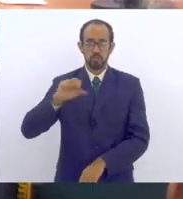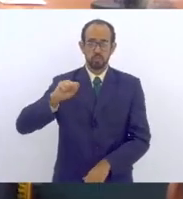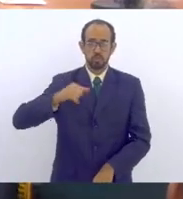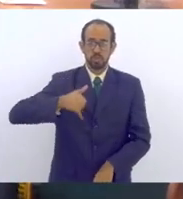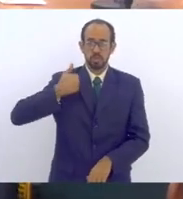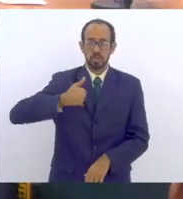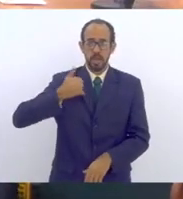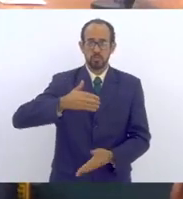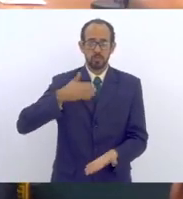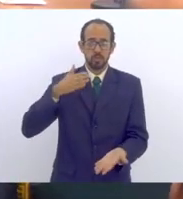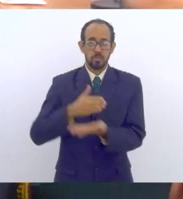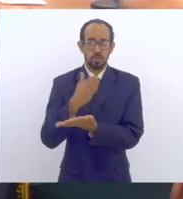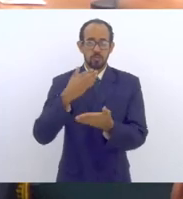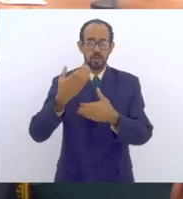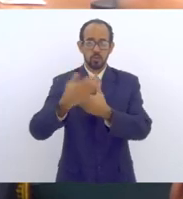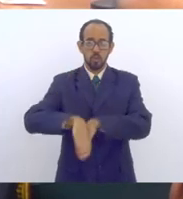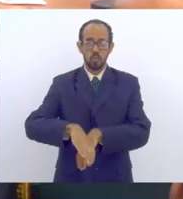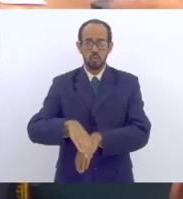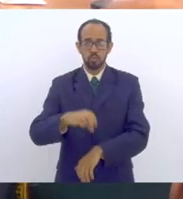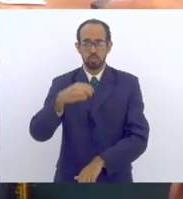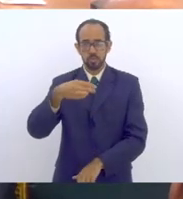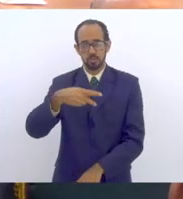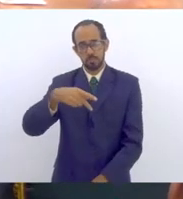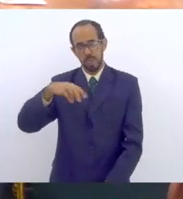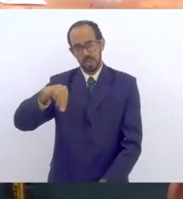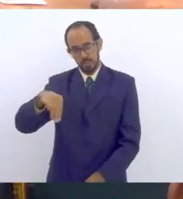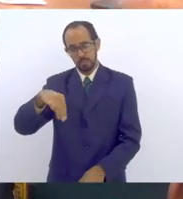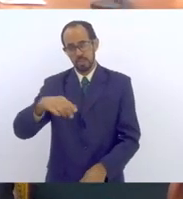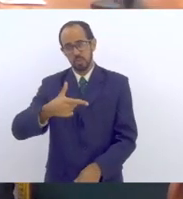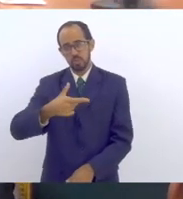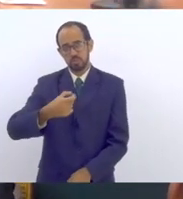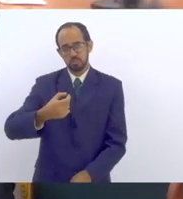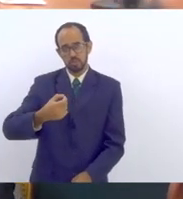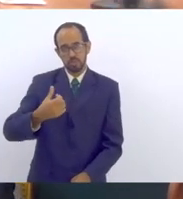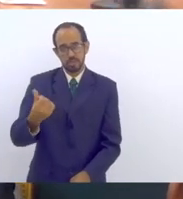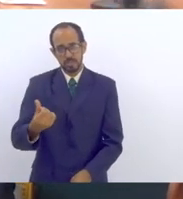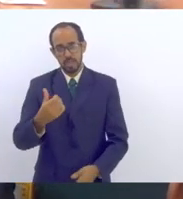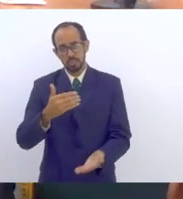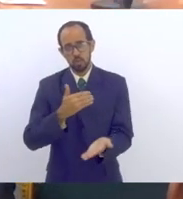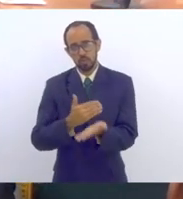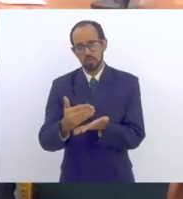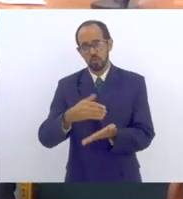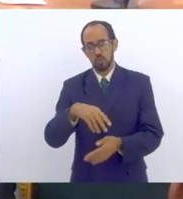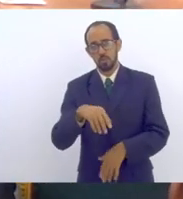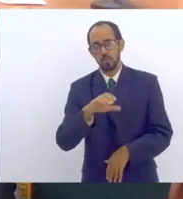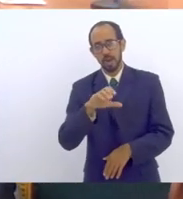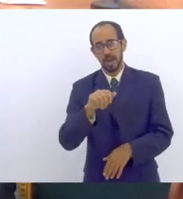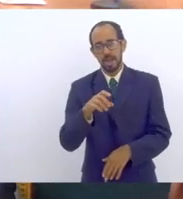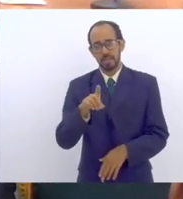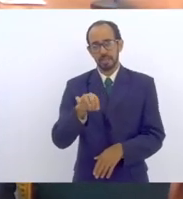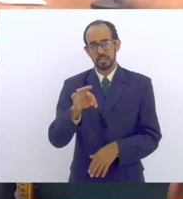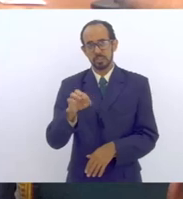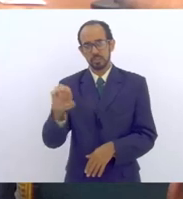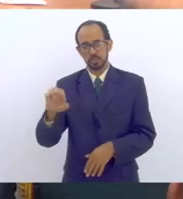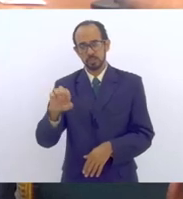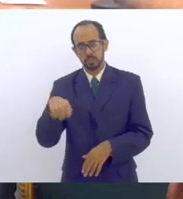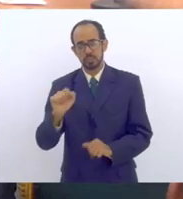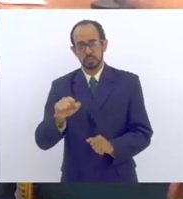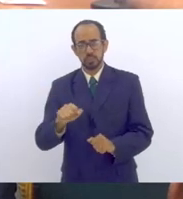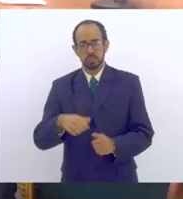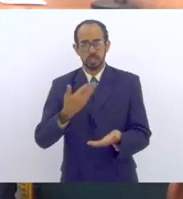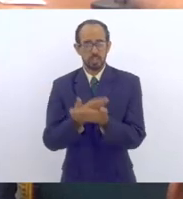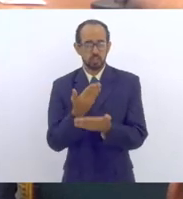foi aprovado no concurso da Polícia Militar em 2006 ingressou como Cadete na escola de oficiais da polícia militar durante